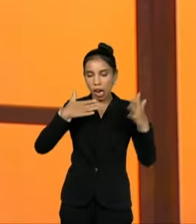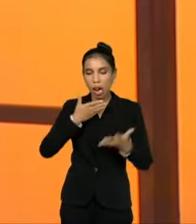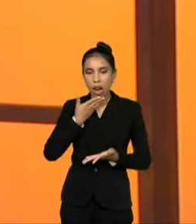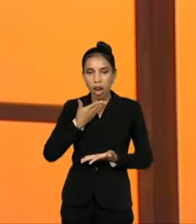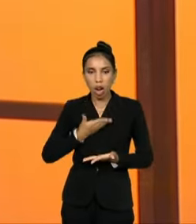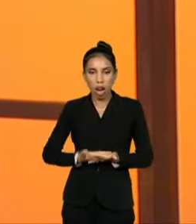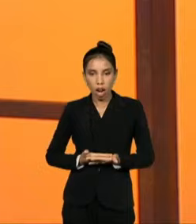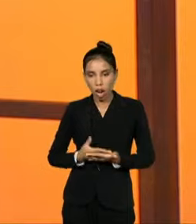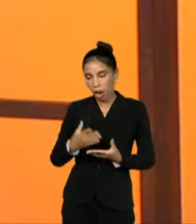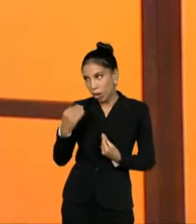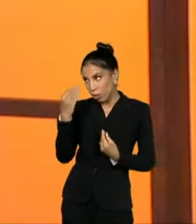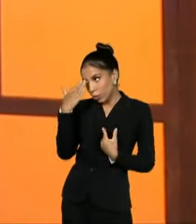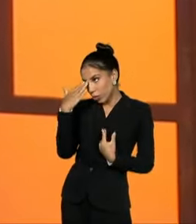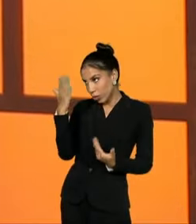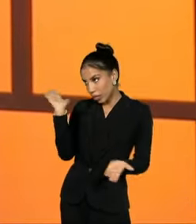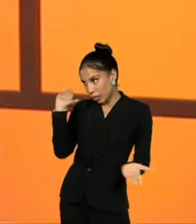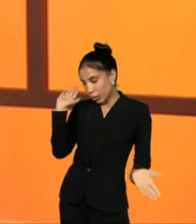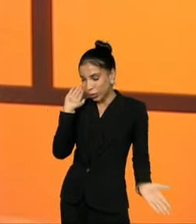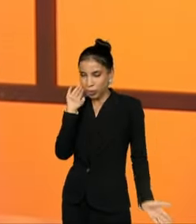Merci